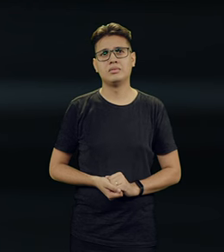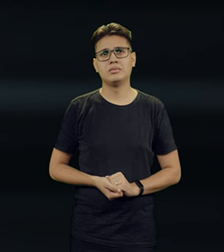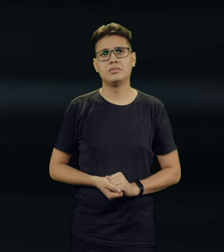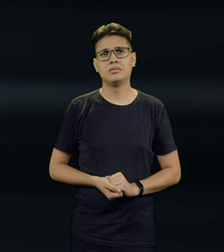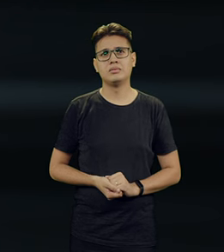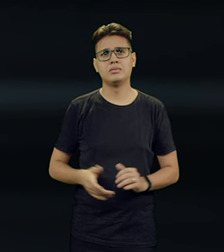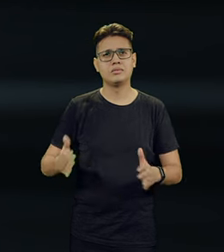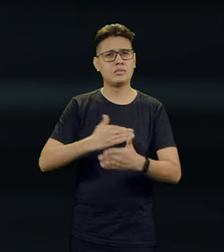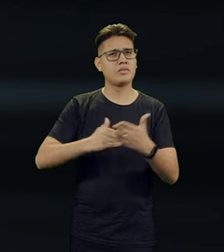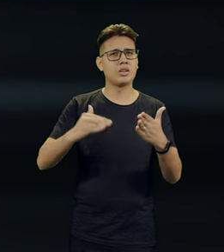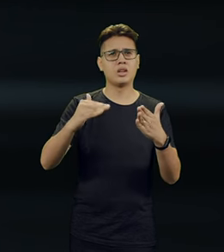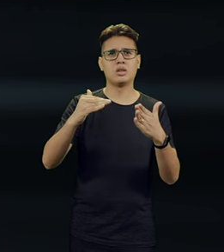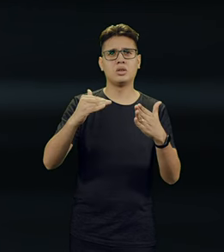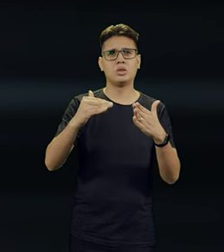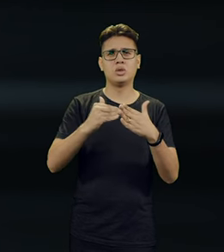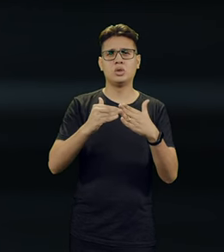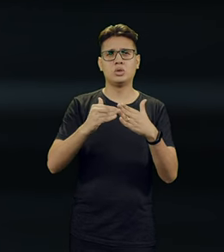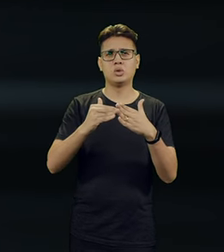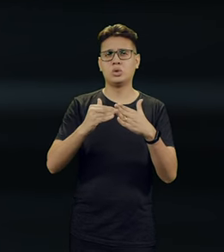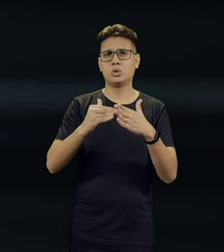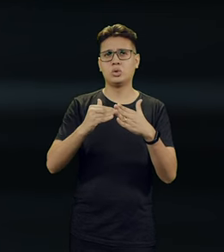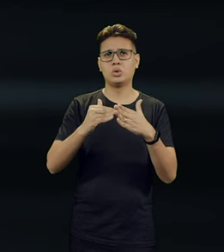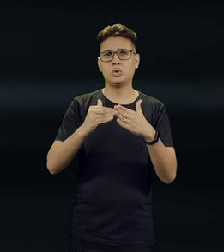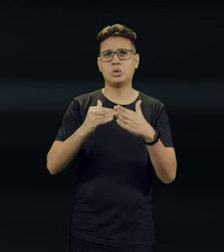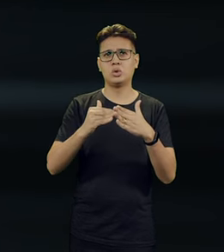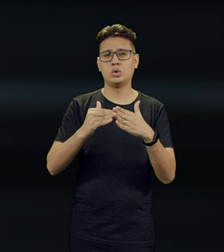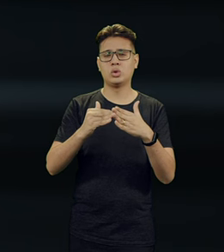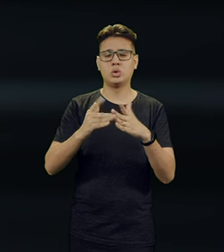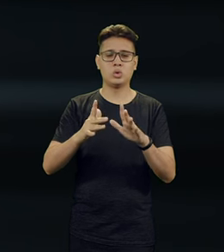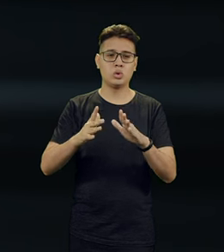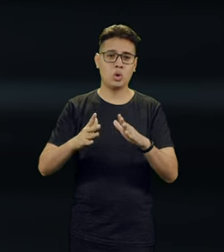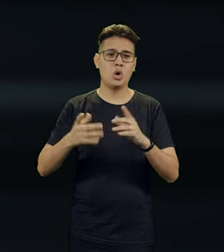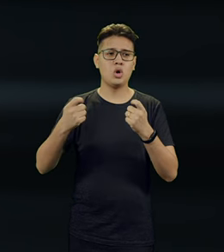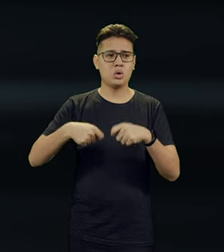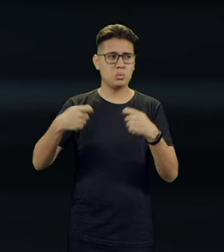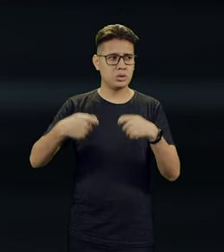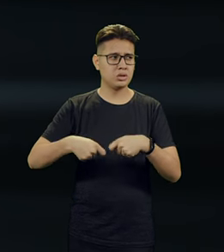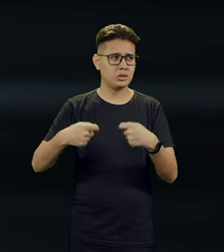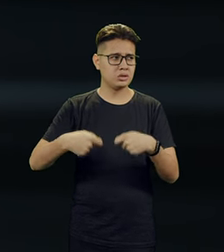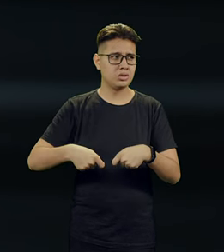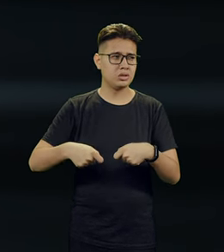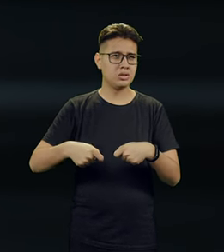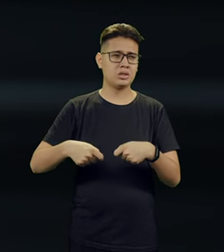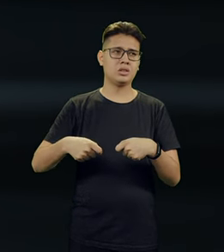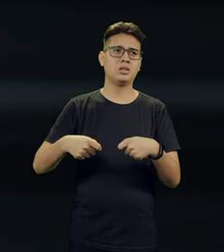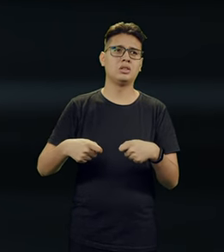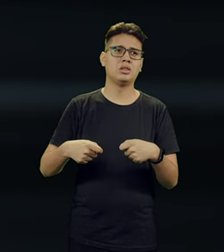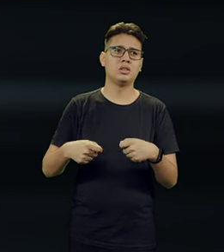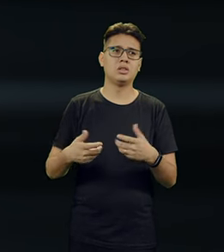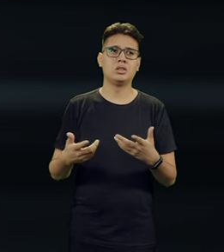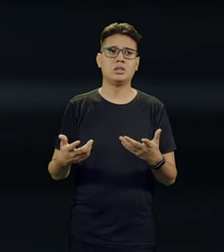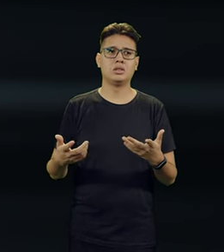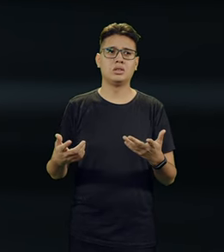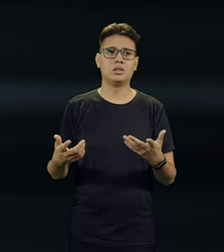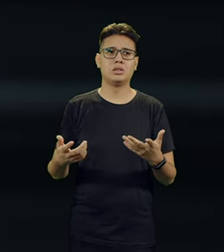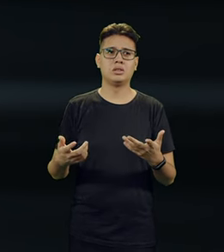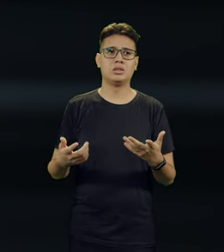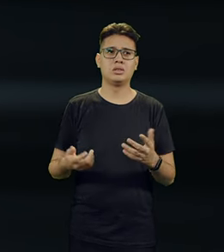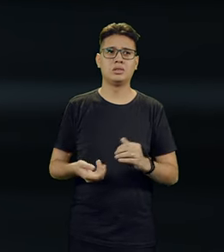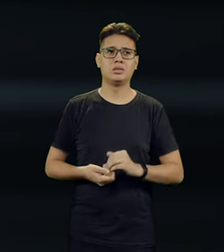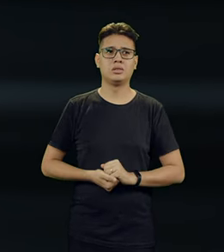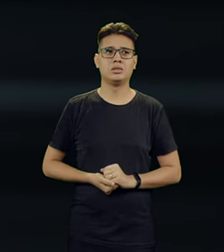E tudo vai ser tirado do porto ali, porque ia acabar com tudo.